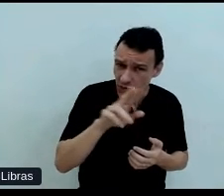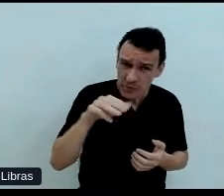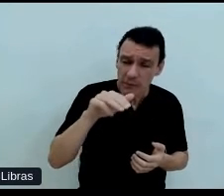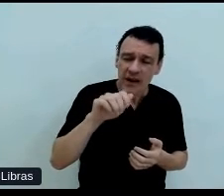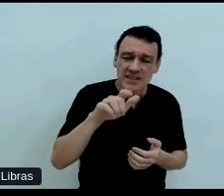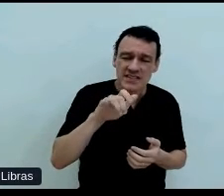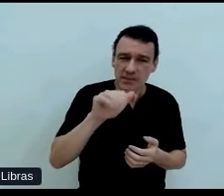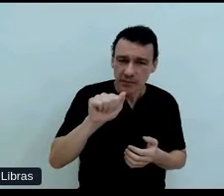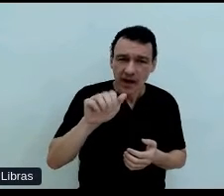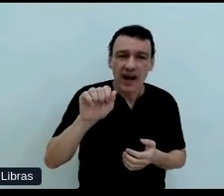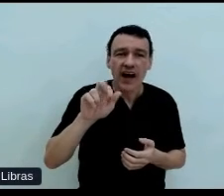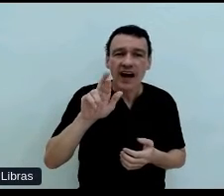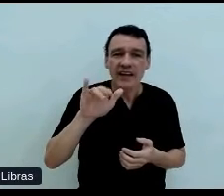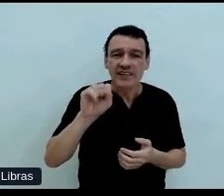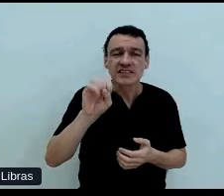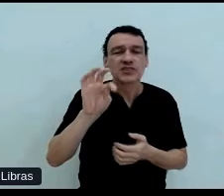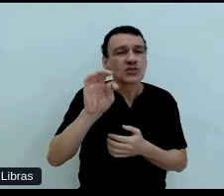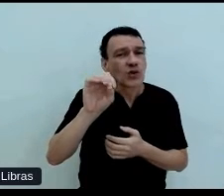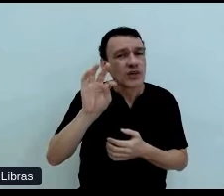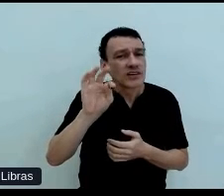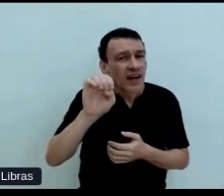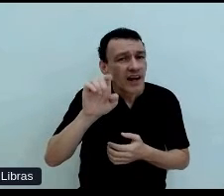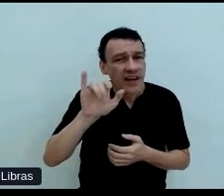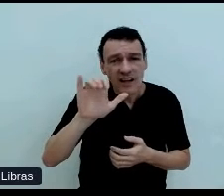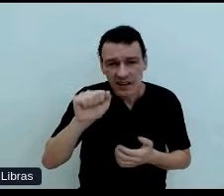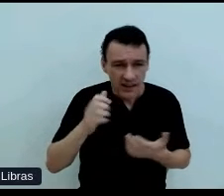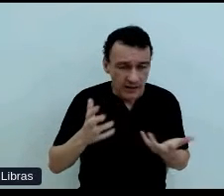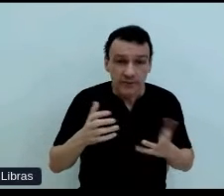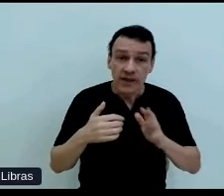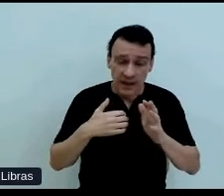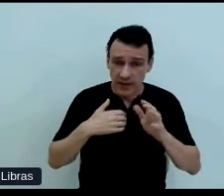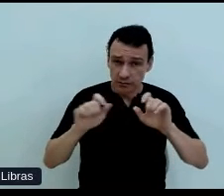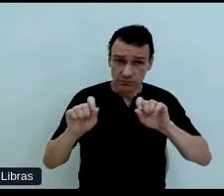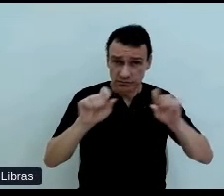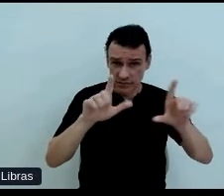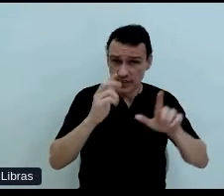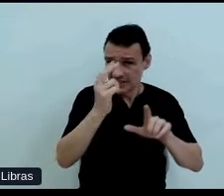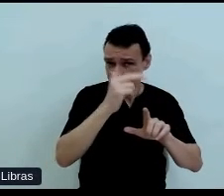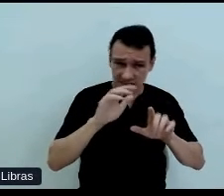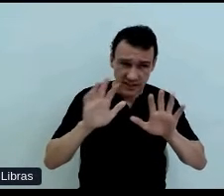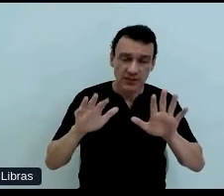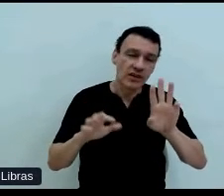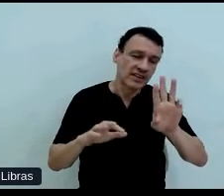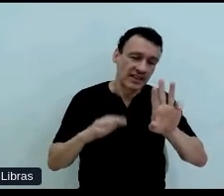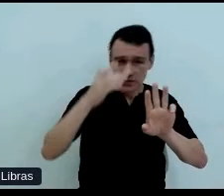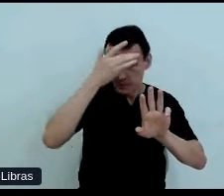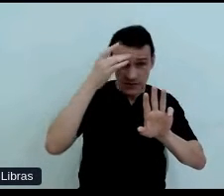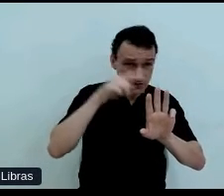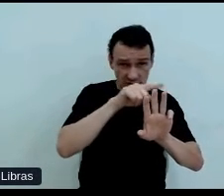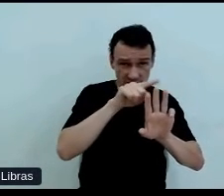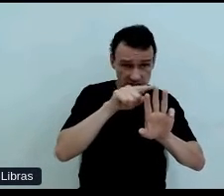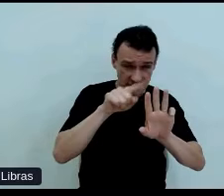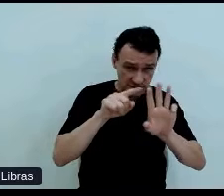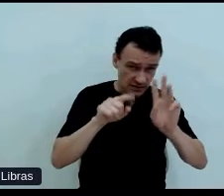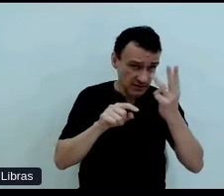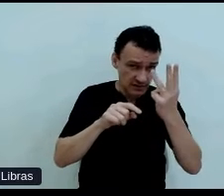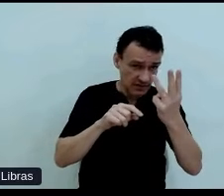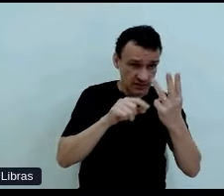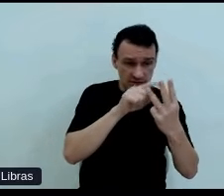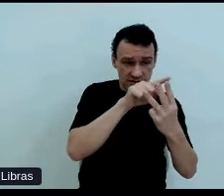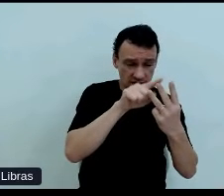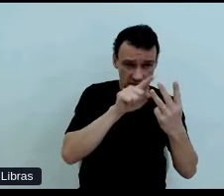aqui eu trouxe um desenho que tem 3 pessoas, de um lado, do lado esquerdo, vou descrever